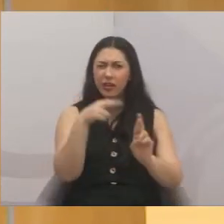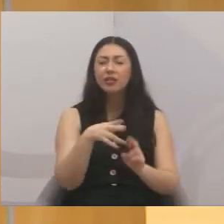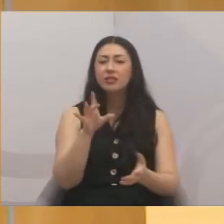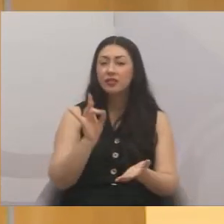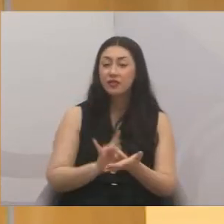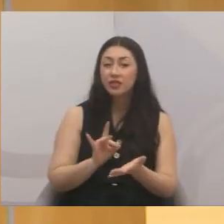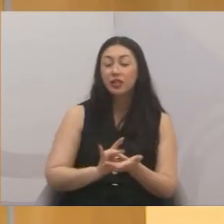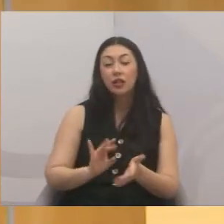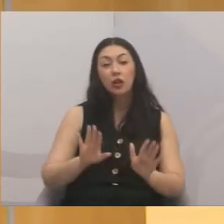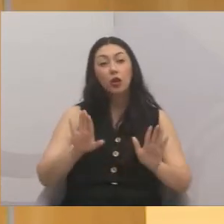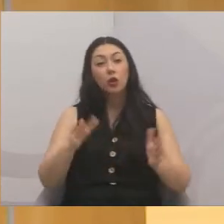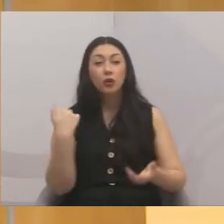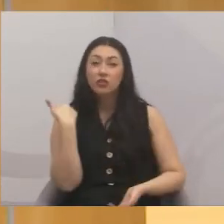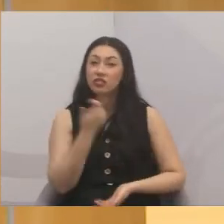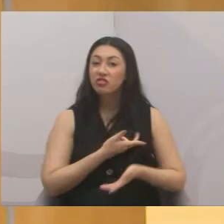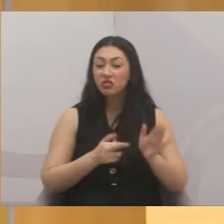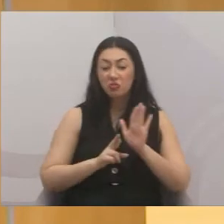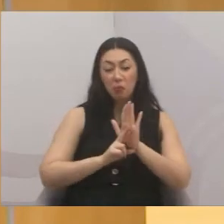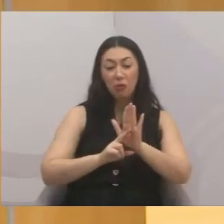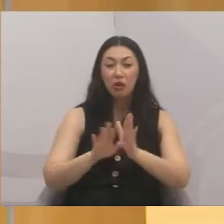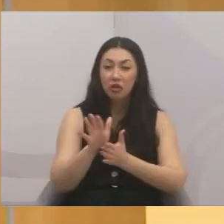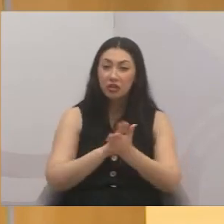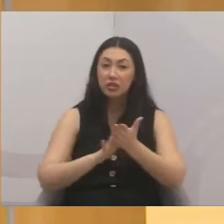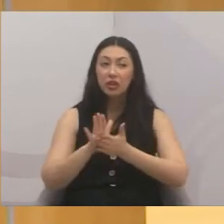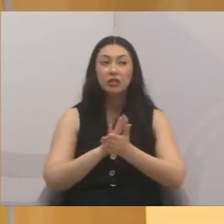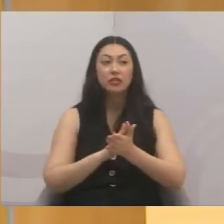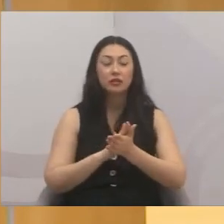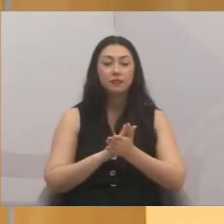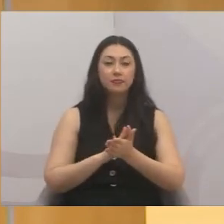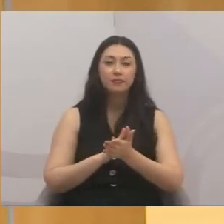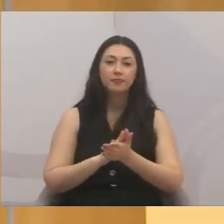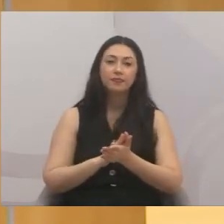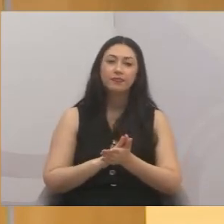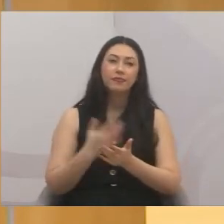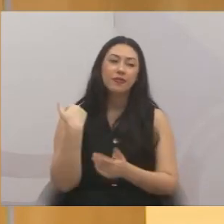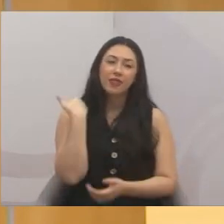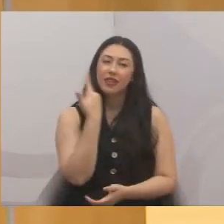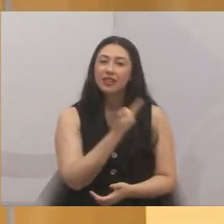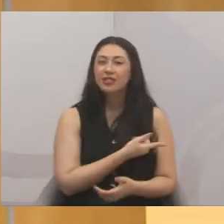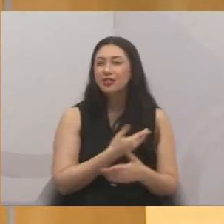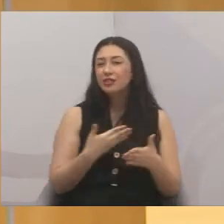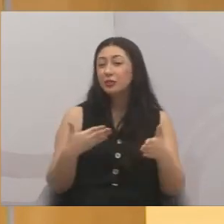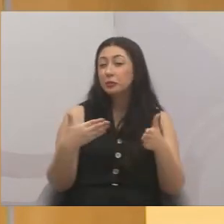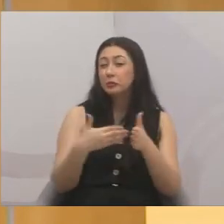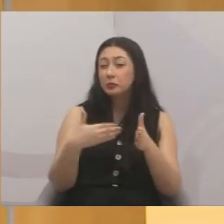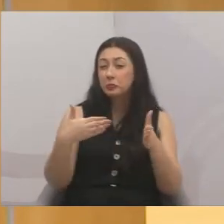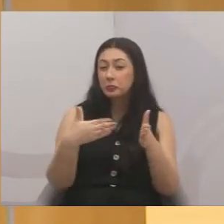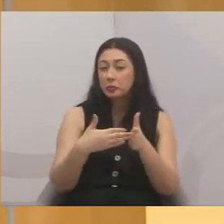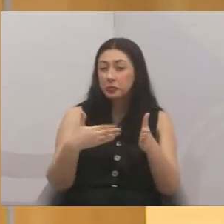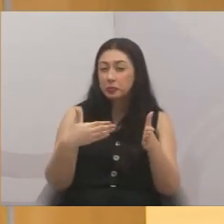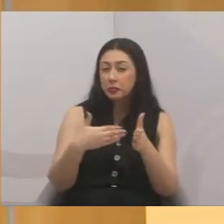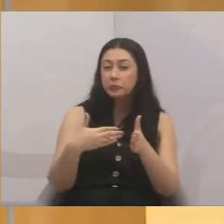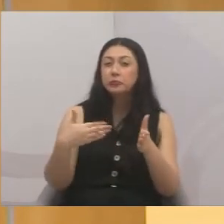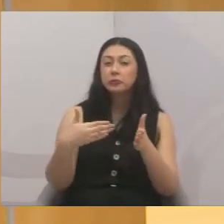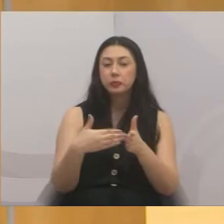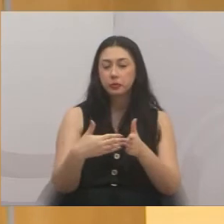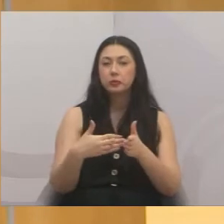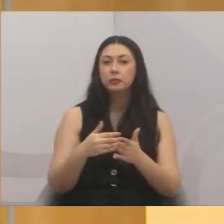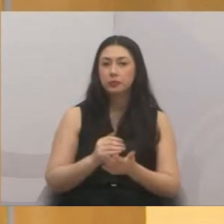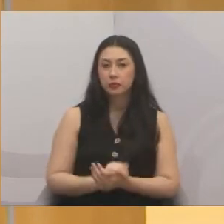não representa a nossa história, a gente está tolindo, a gente está colocando um teto no sonho do futuro do